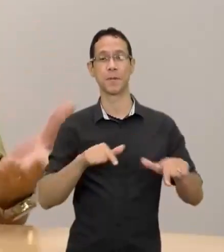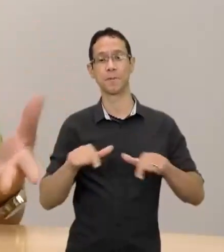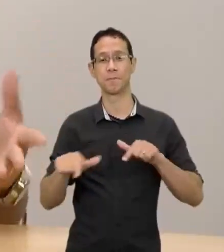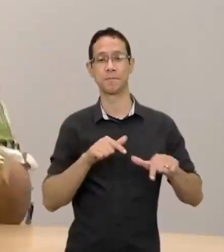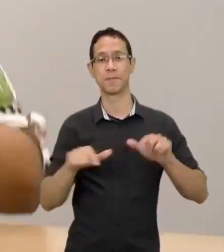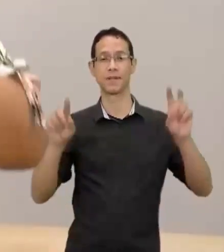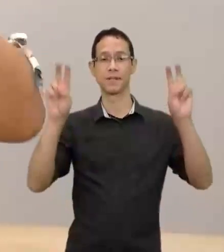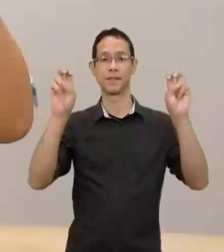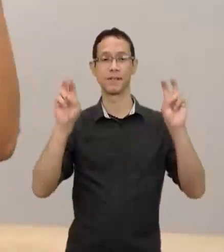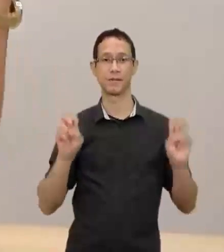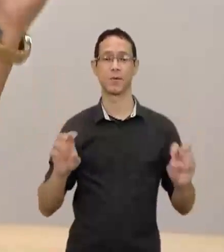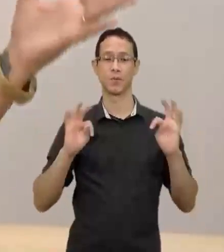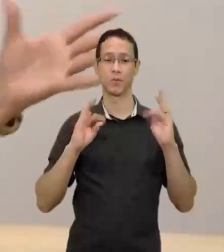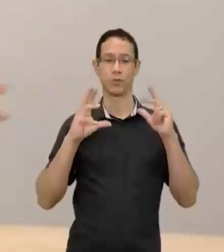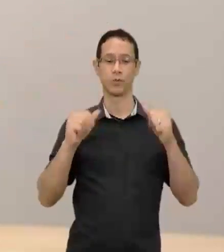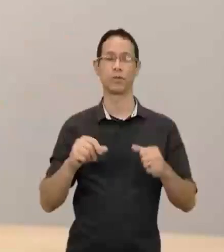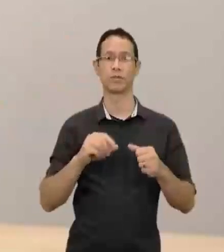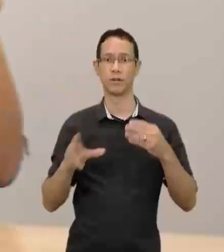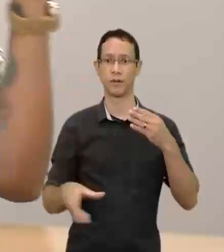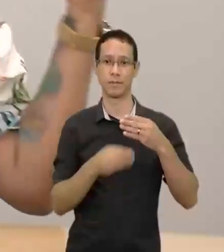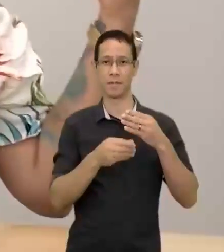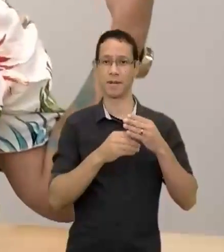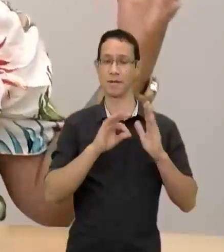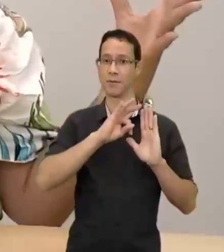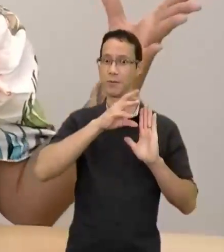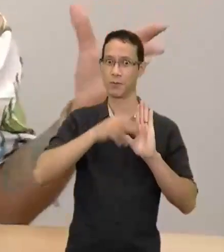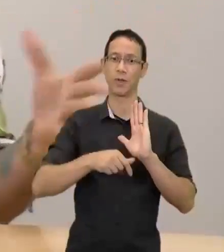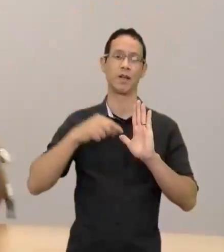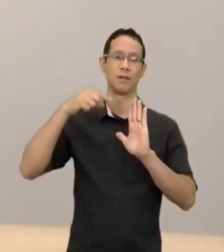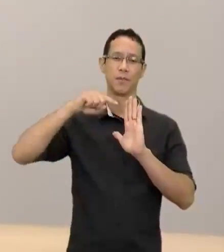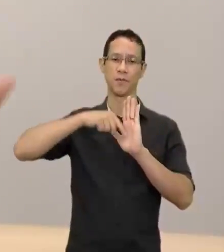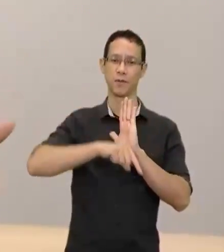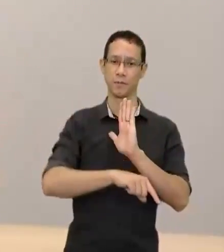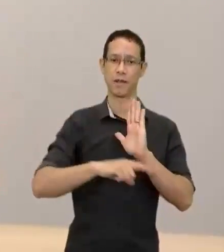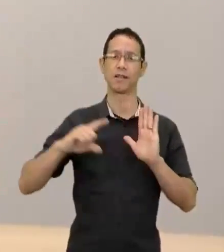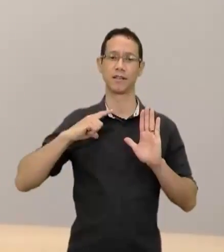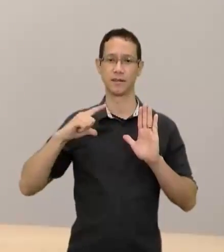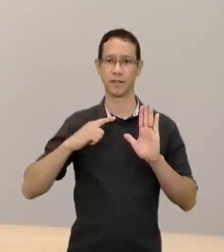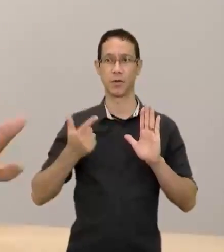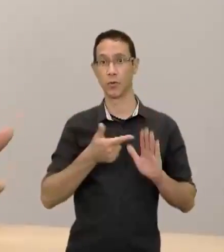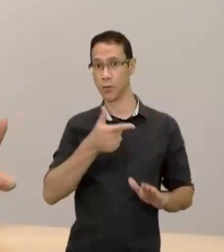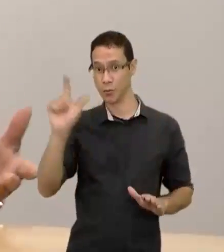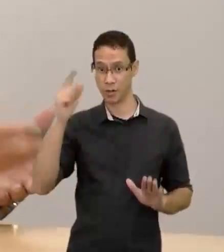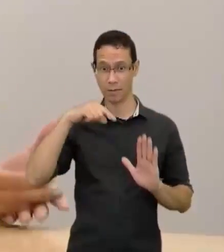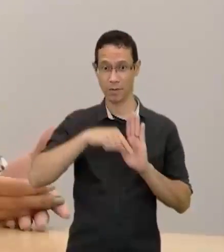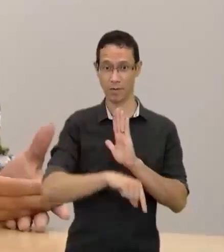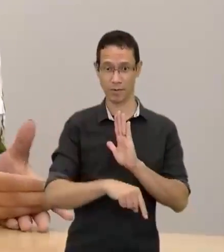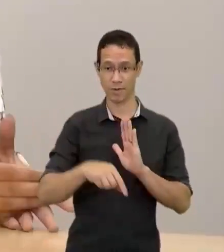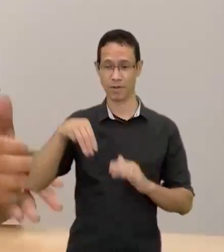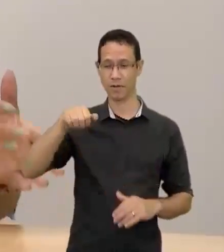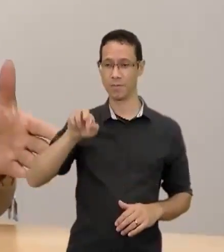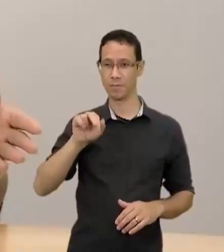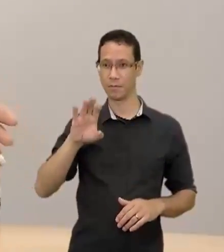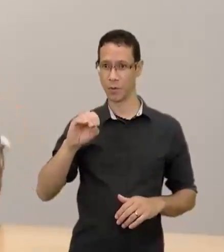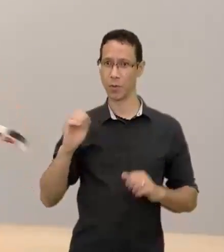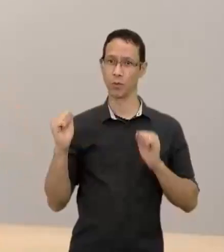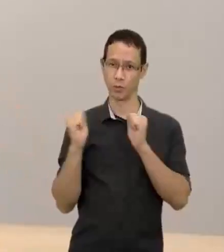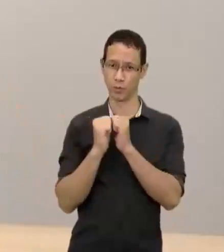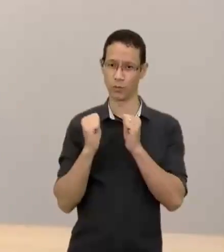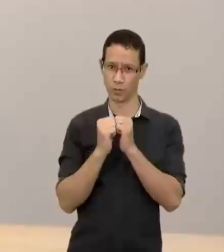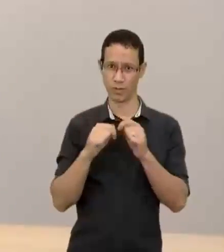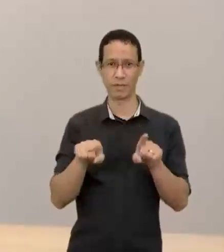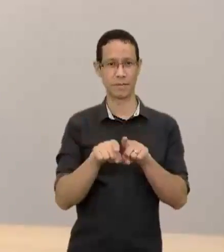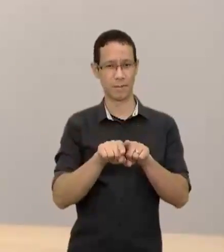as questões em todos os componentes, em todos os aprofundamentos. Então, tem outro aprofundamento que eu e o Mauro estamos juntos, que